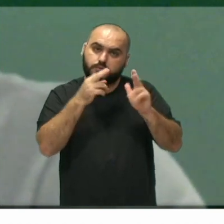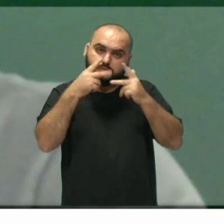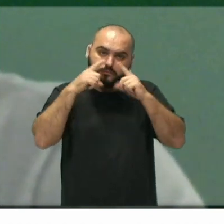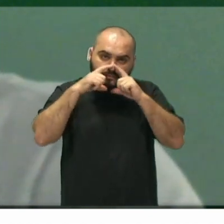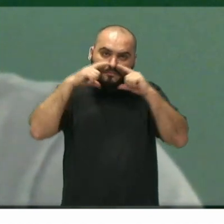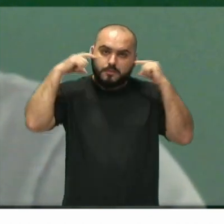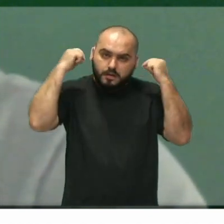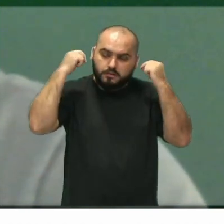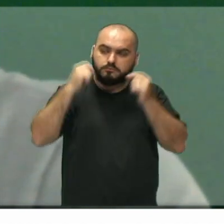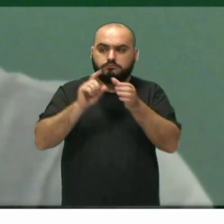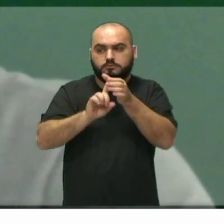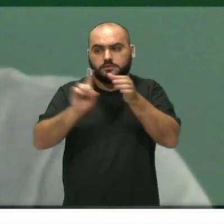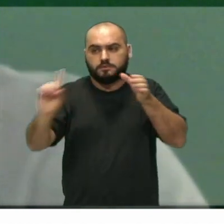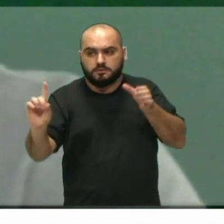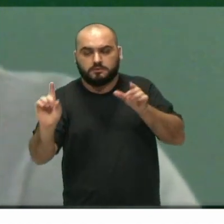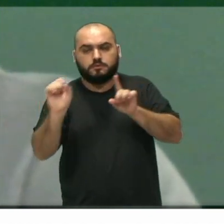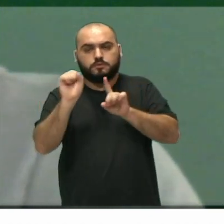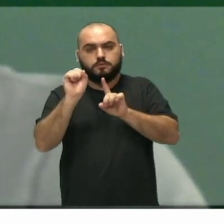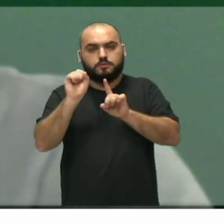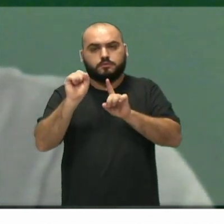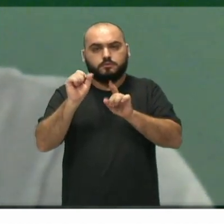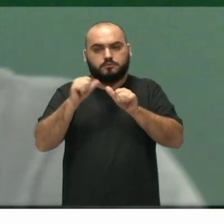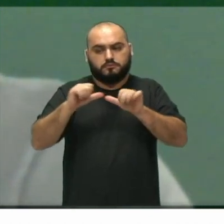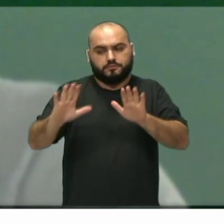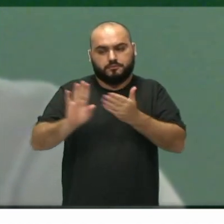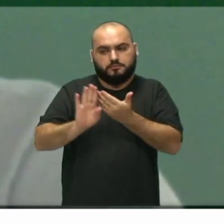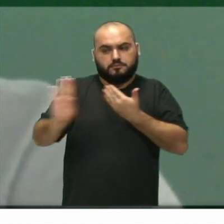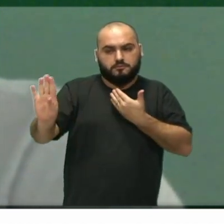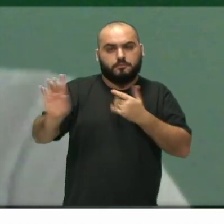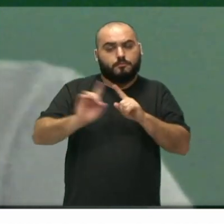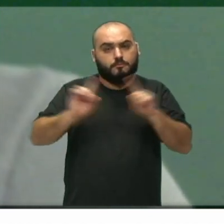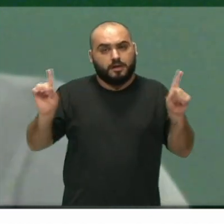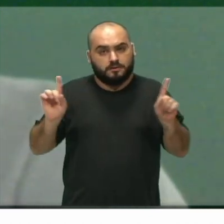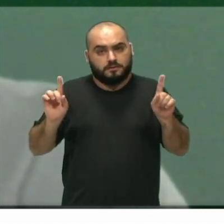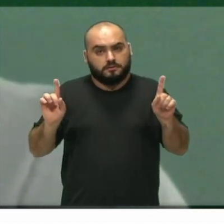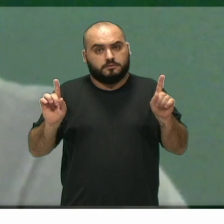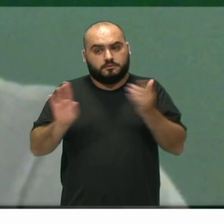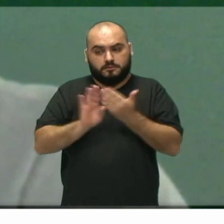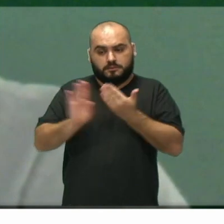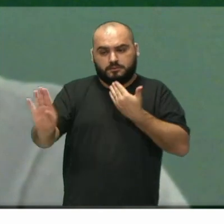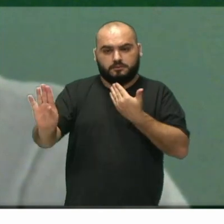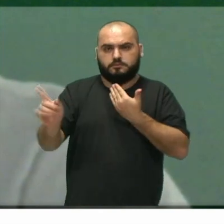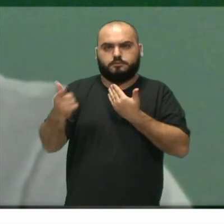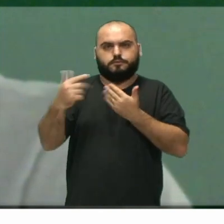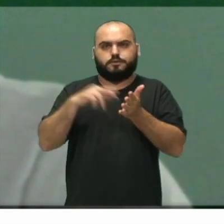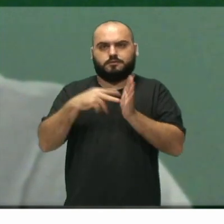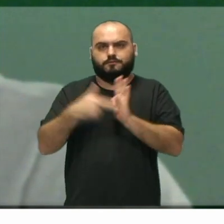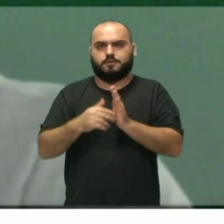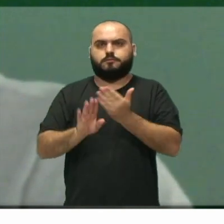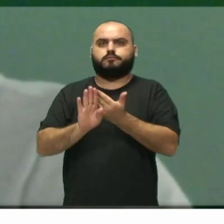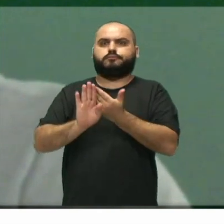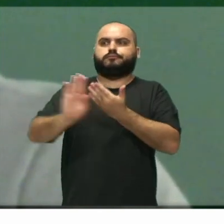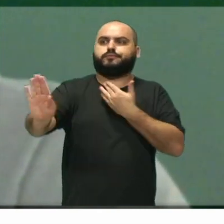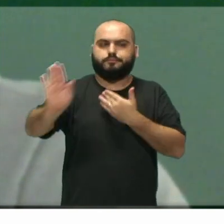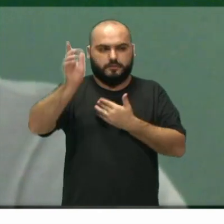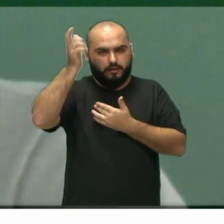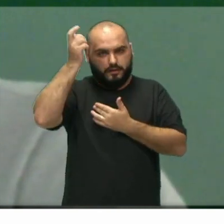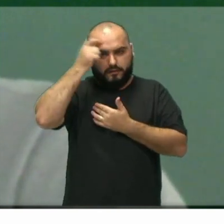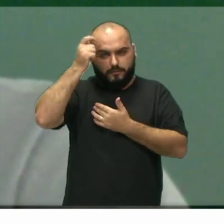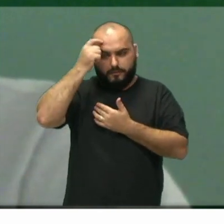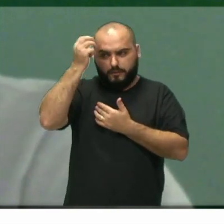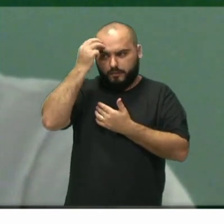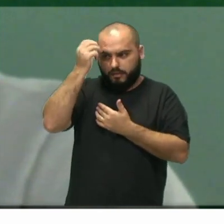manter um distanciamento físico, né? Mas o distanciamento físico não significa distanciamento emocional.